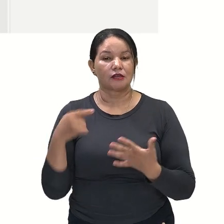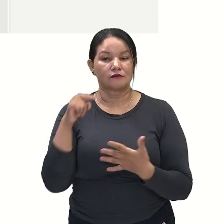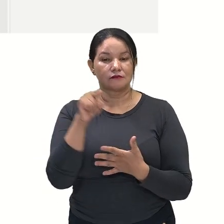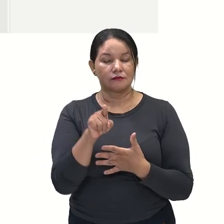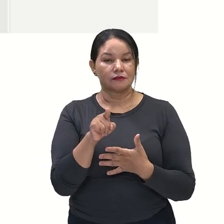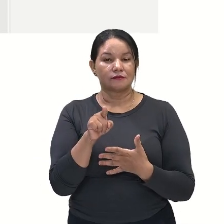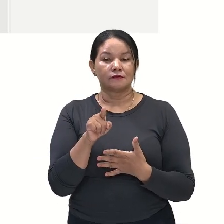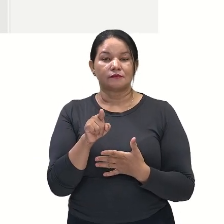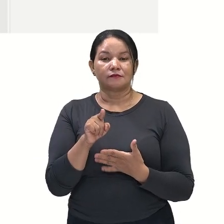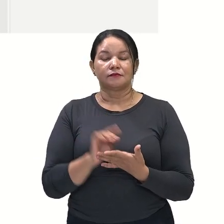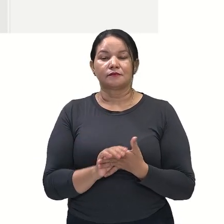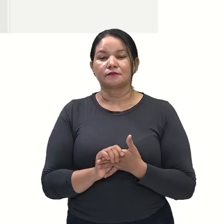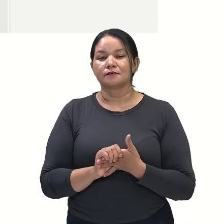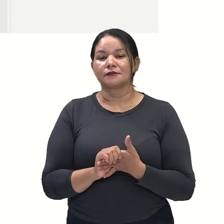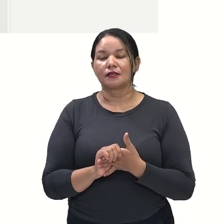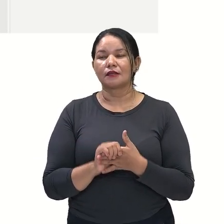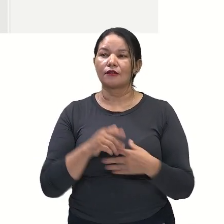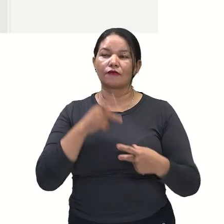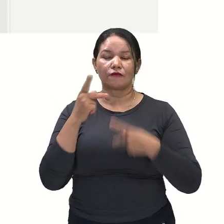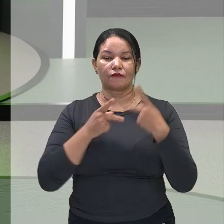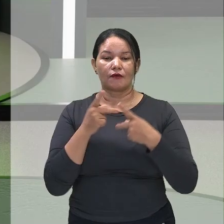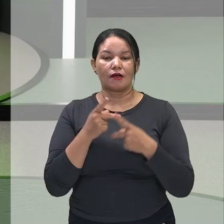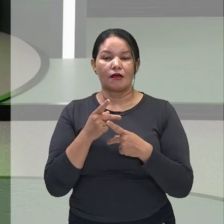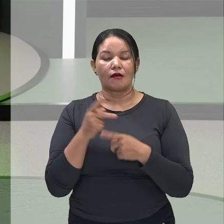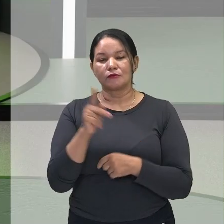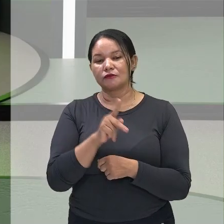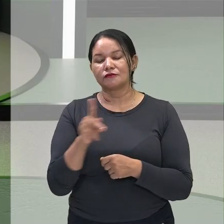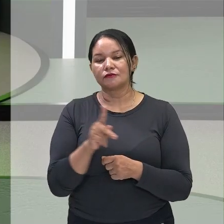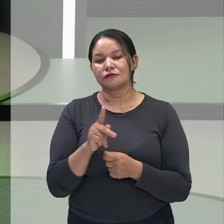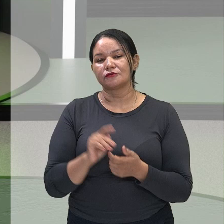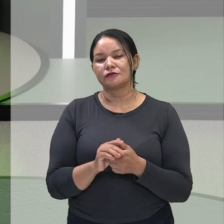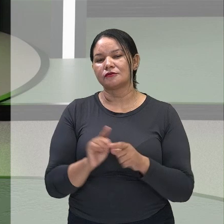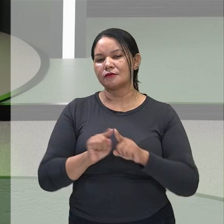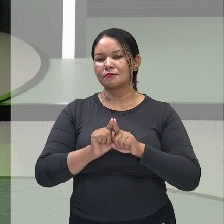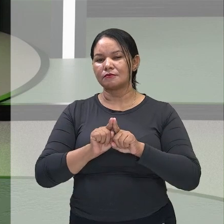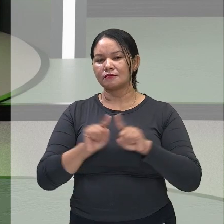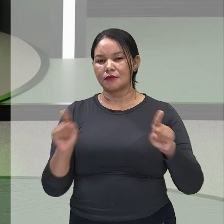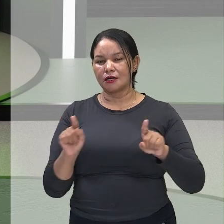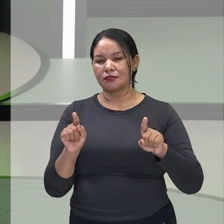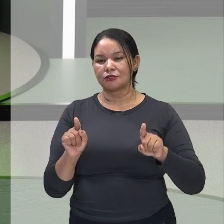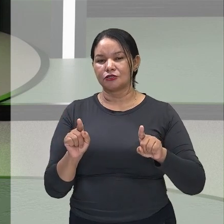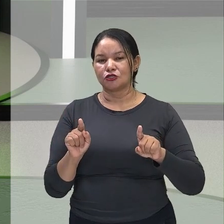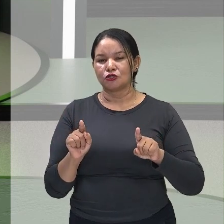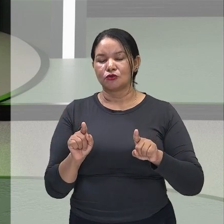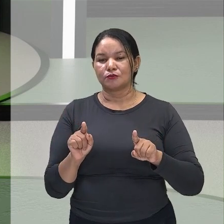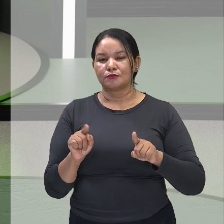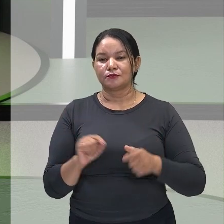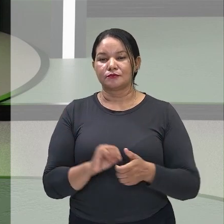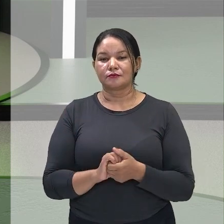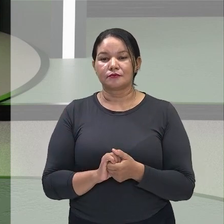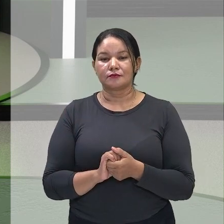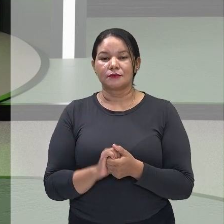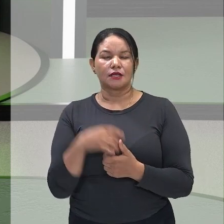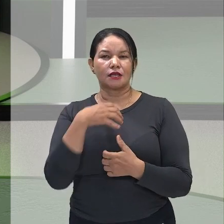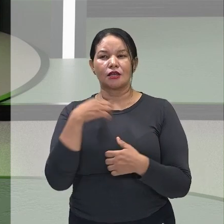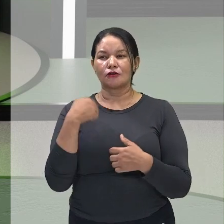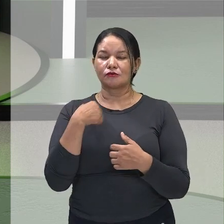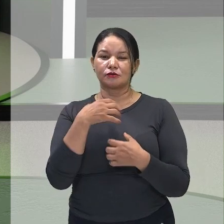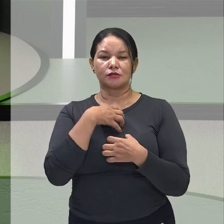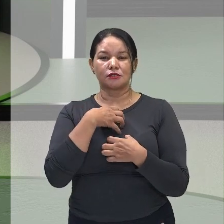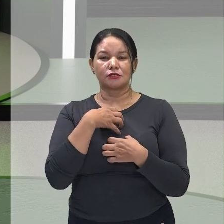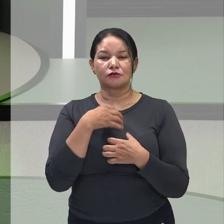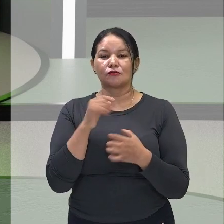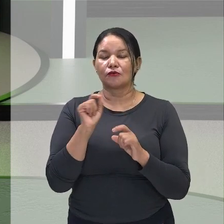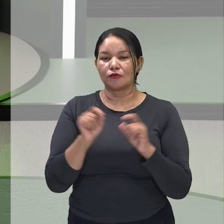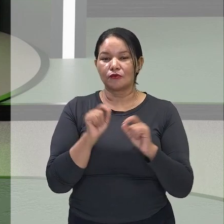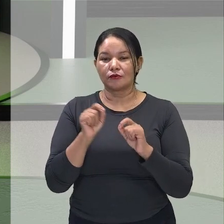dizer, professora, mas então o que eu sinto? Você